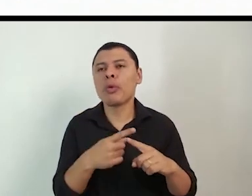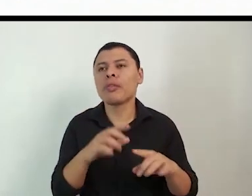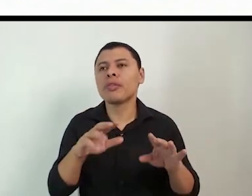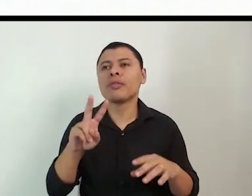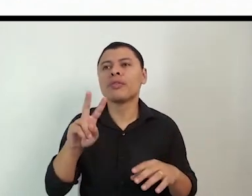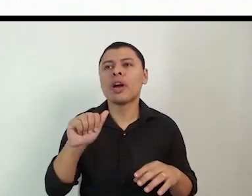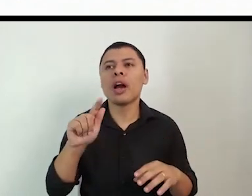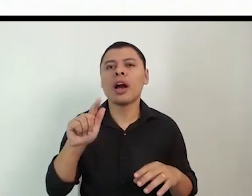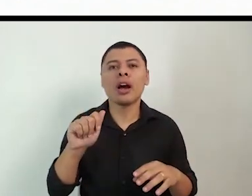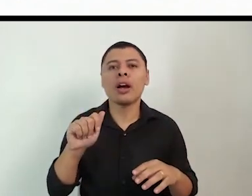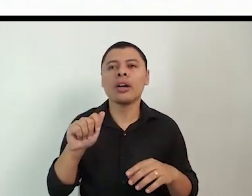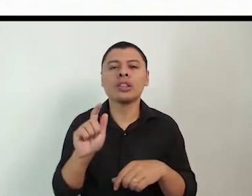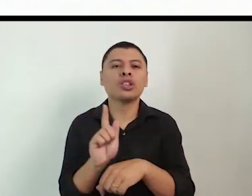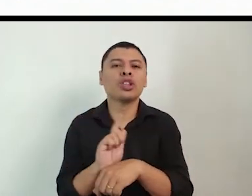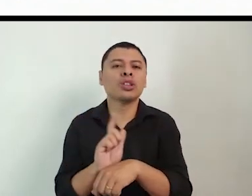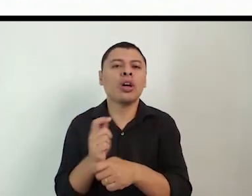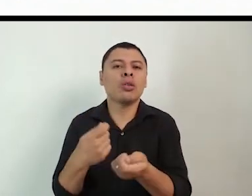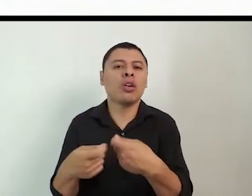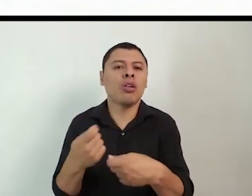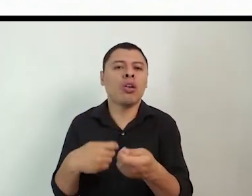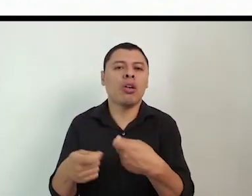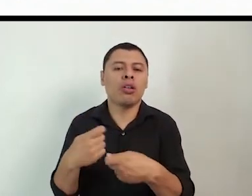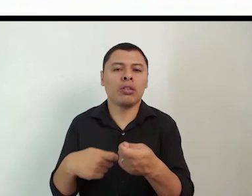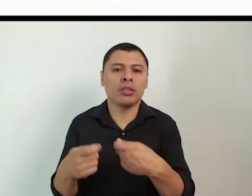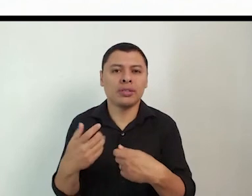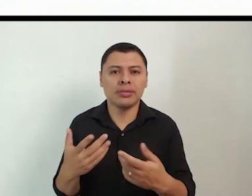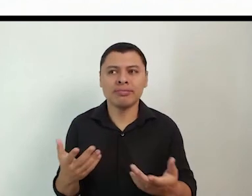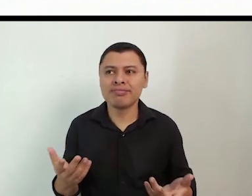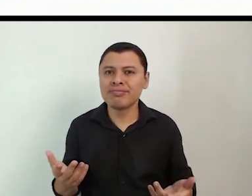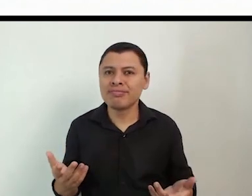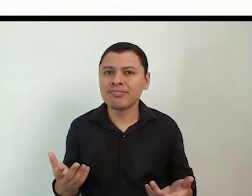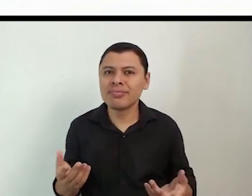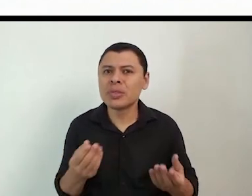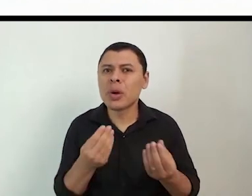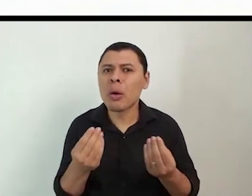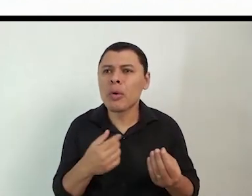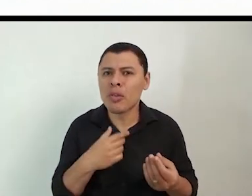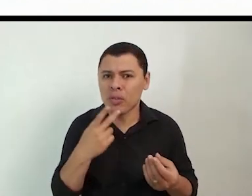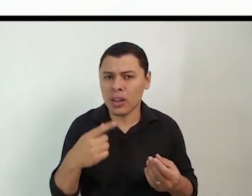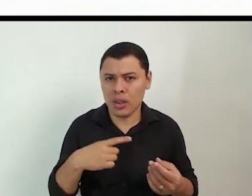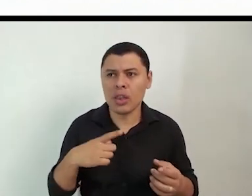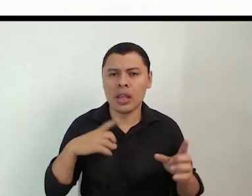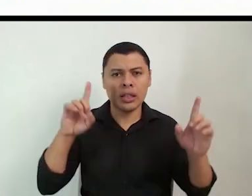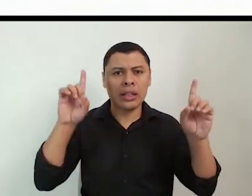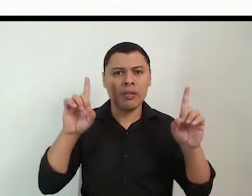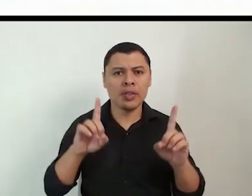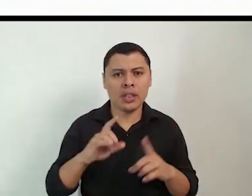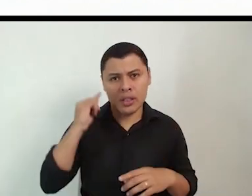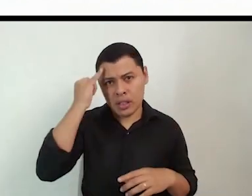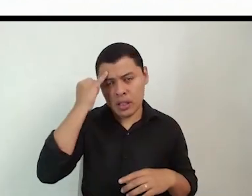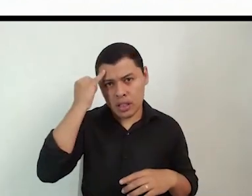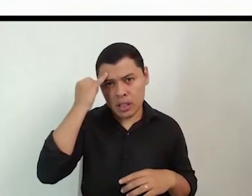lá, de gestão de negócios. Como é que você vai declarar que você tem uma deficiência intelectual